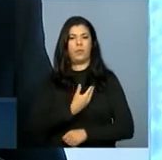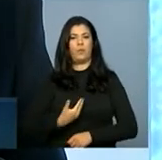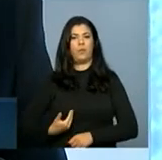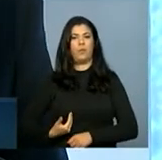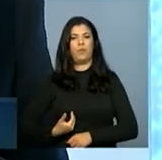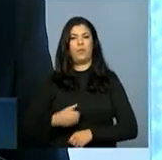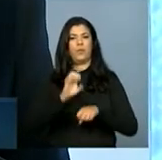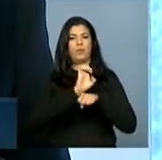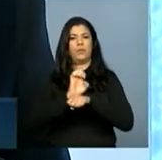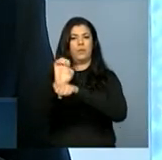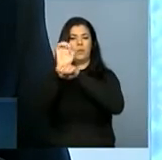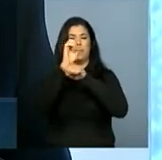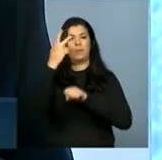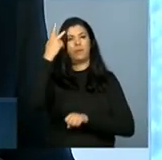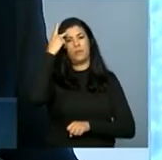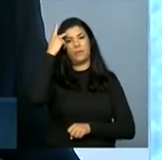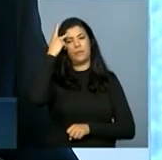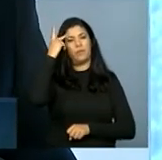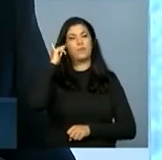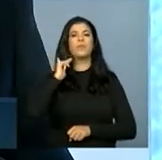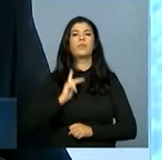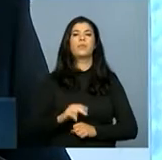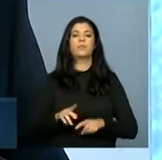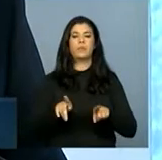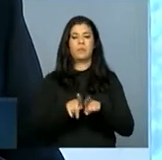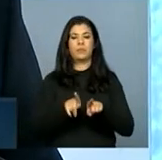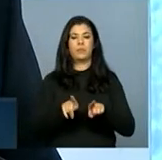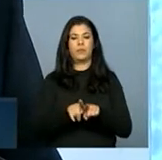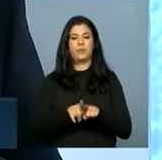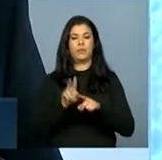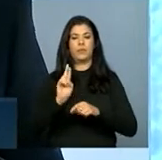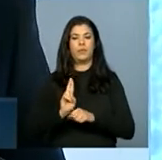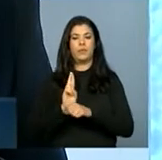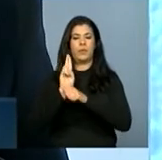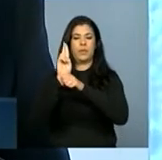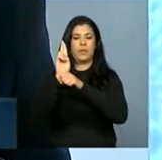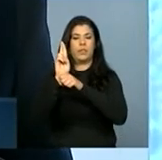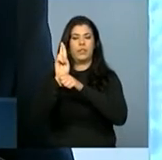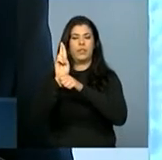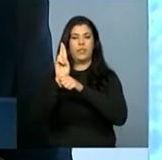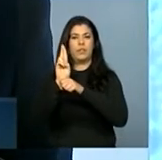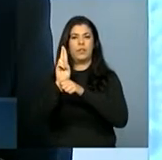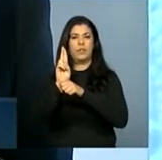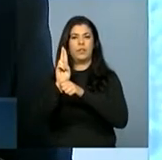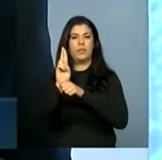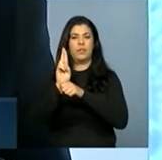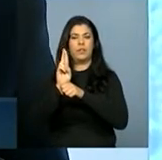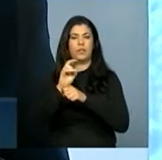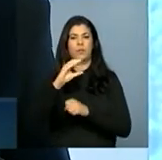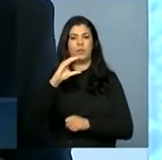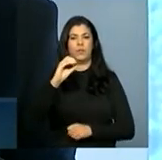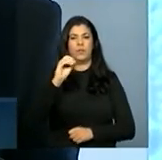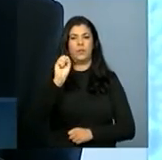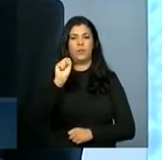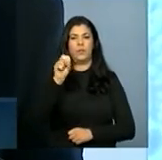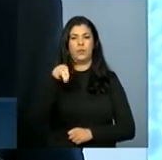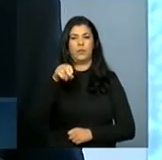Paulo também representantes do consórcio